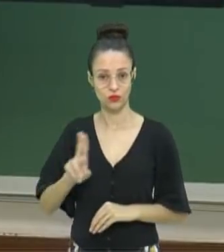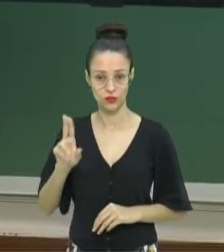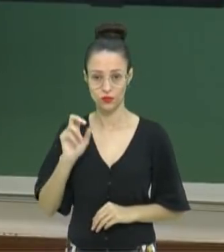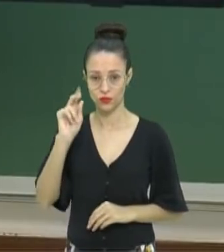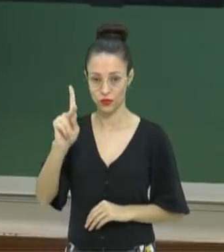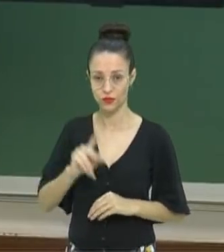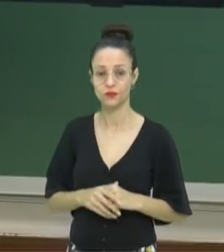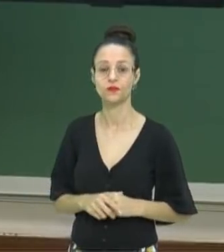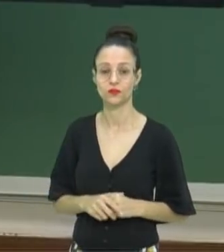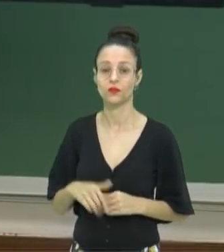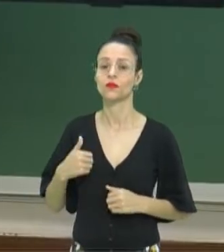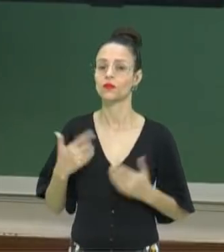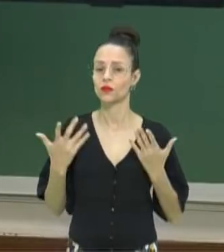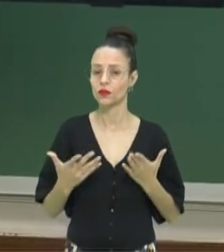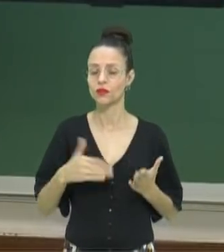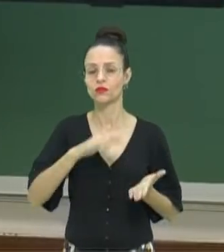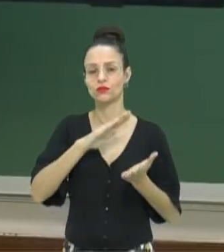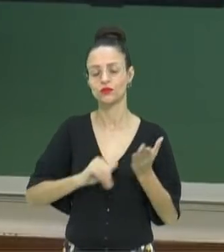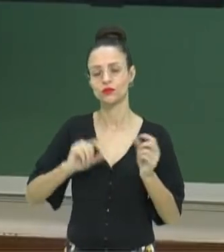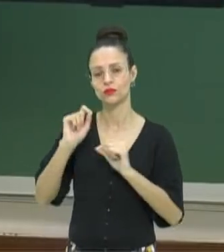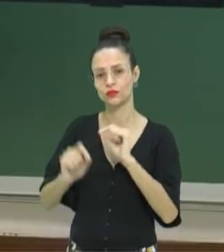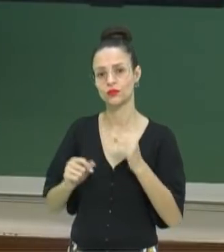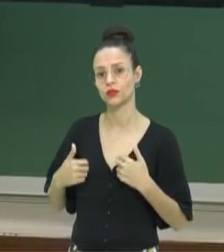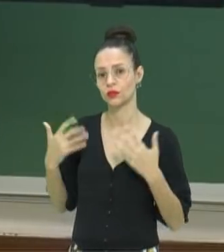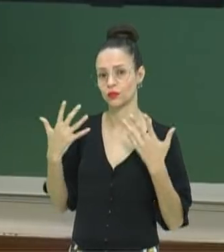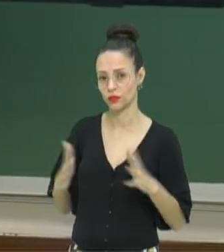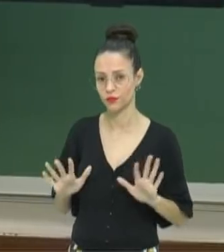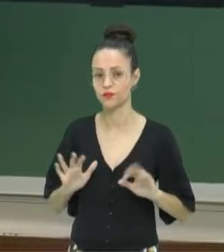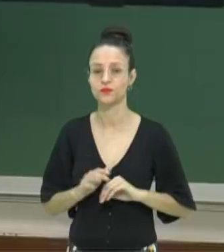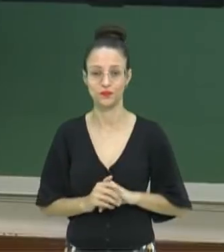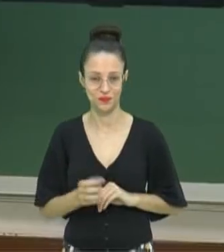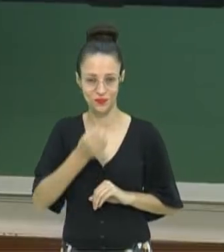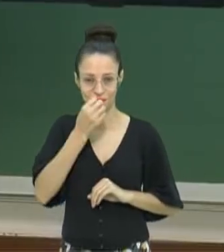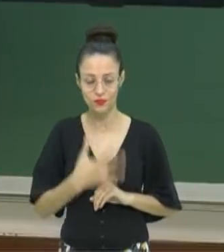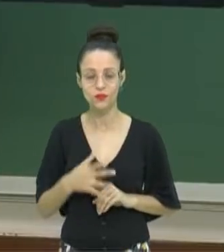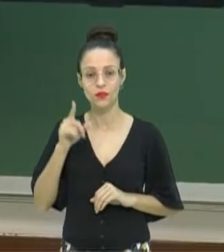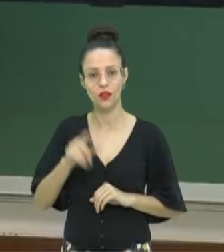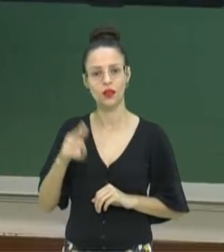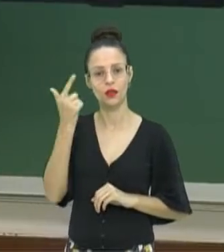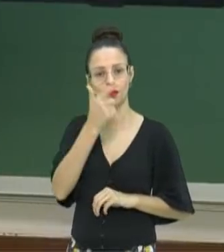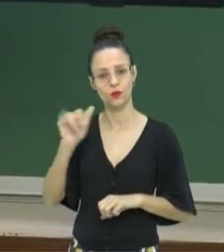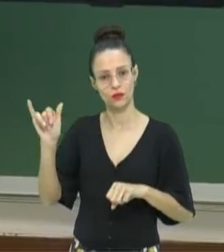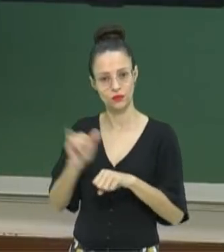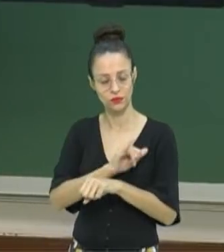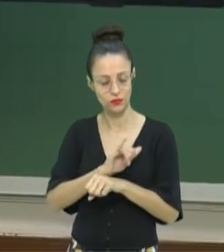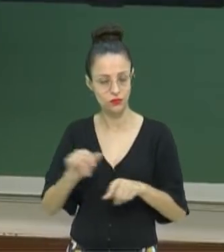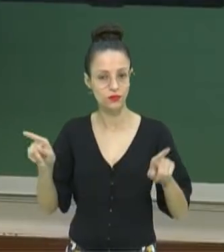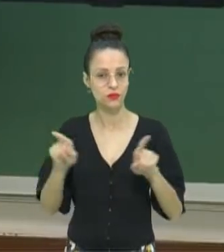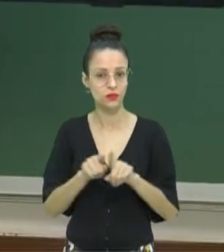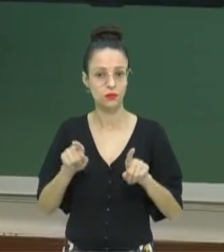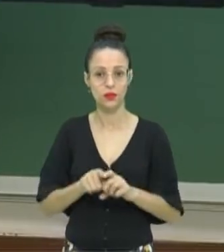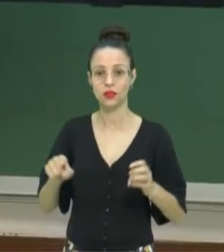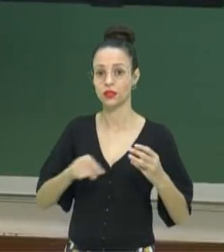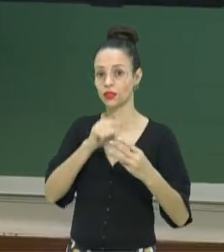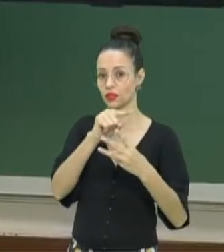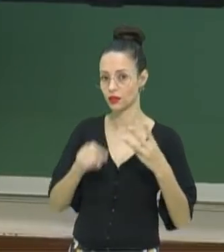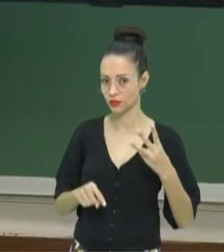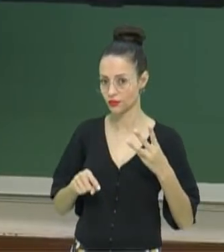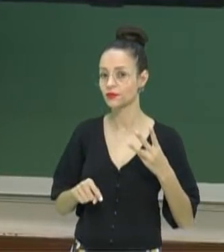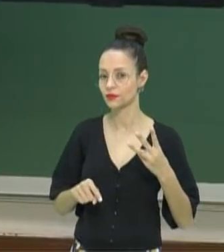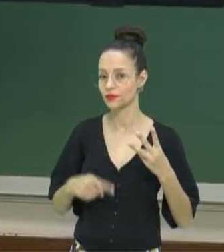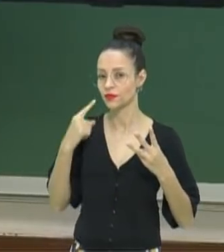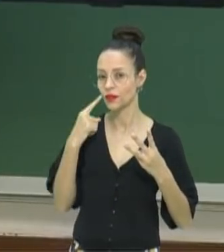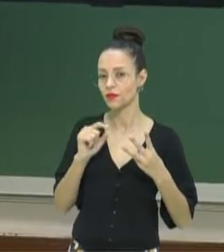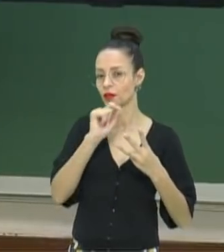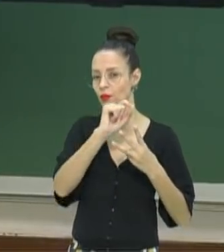ok? Ó, o que eu quero, tirando a parte que não se quer, tá bom? Então, é uma outra estratégia também. Então, são 3 aí, ó. Vamos